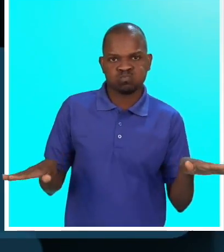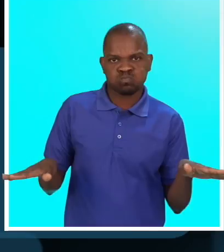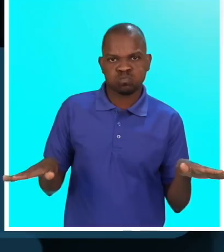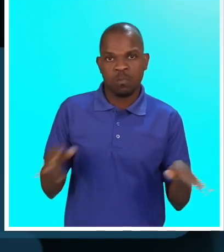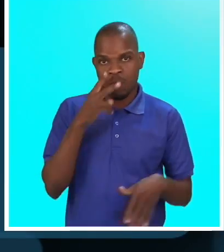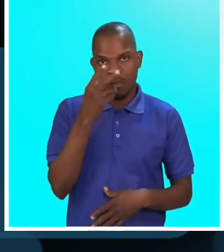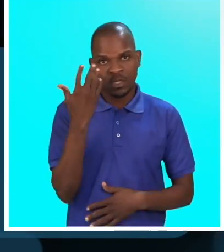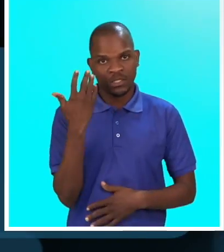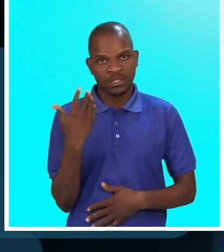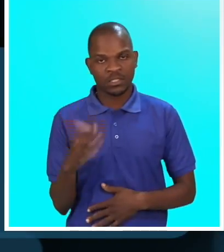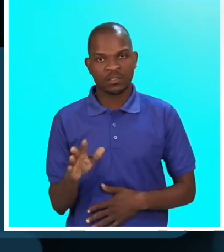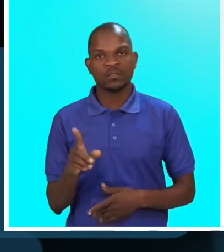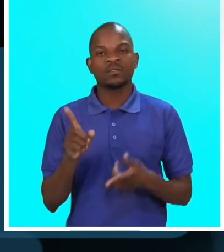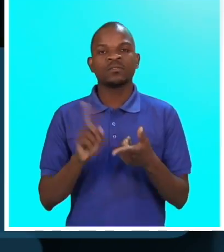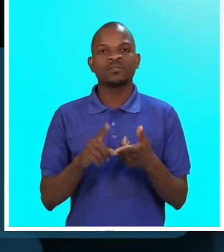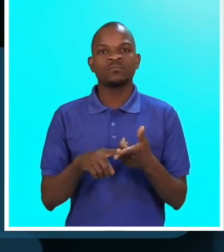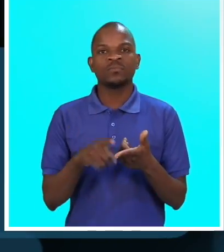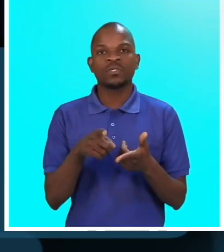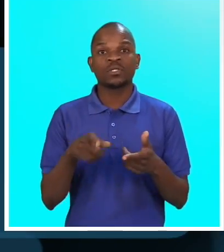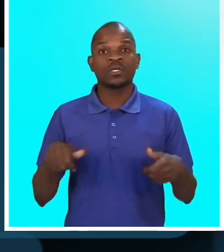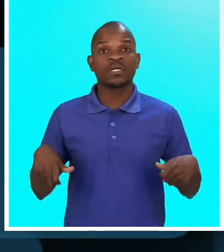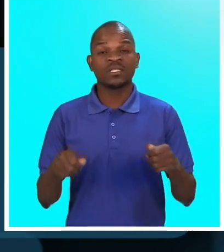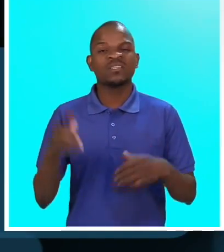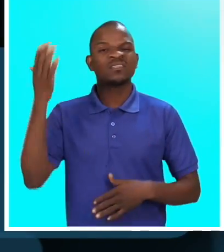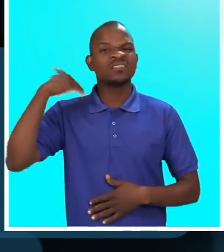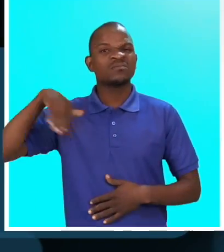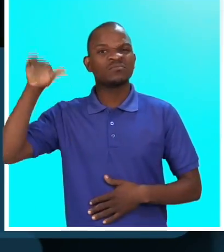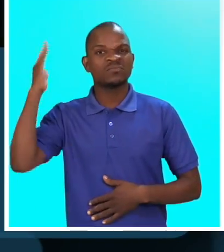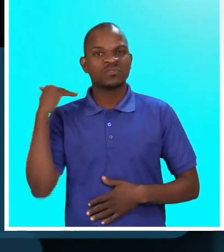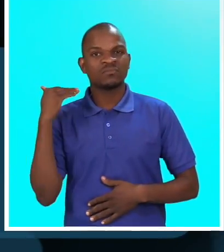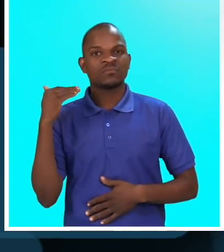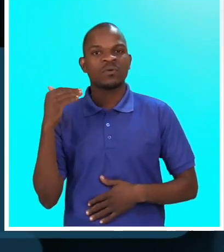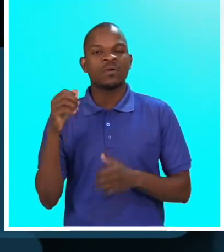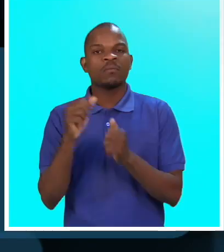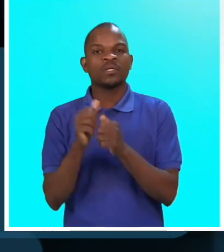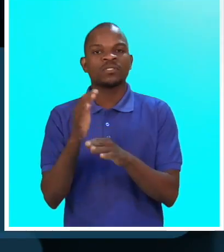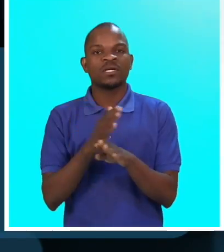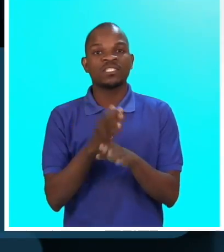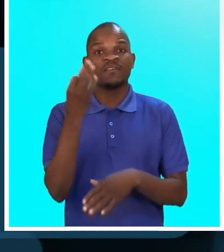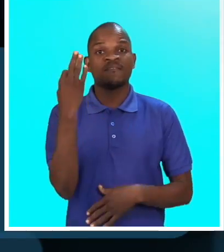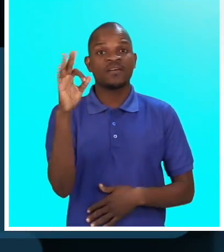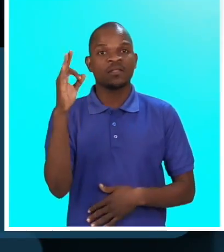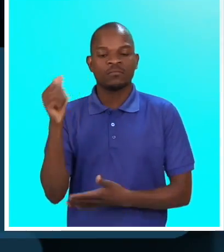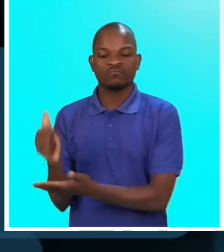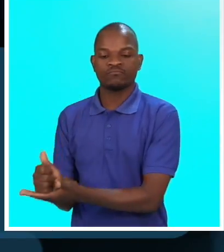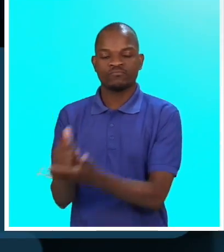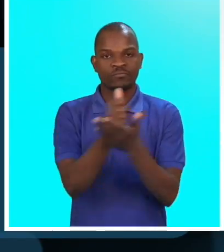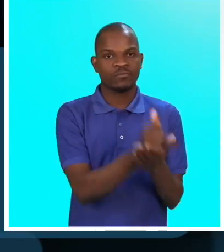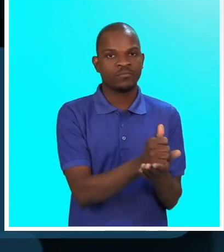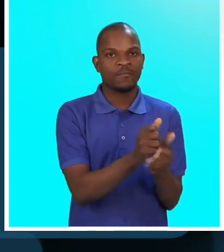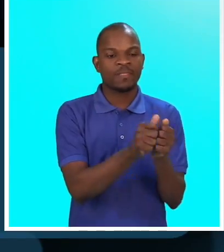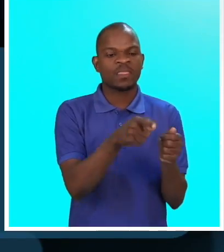têm as rodas empenadas. As cadeiras que nós